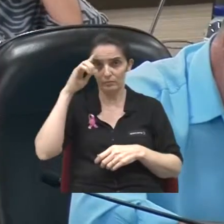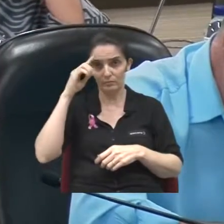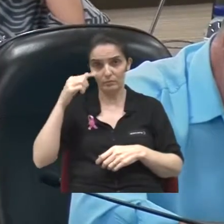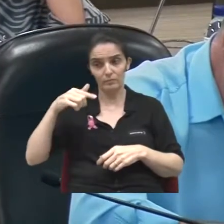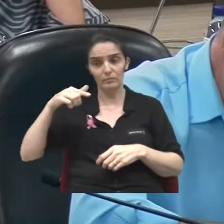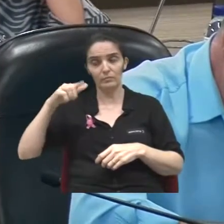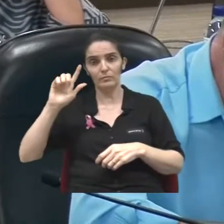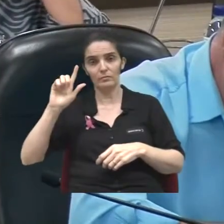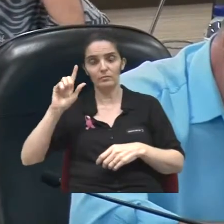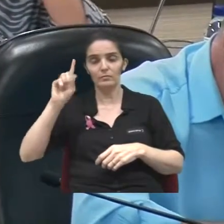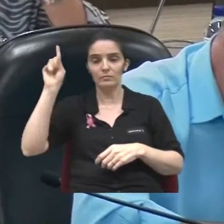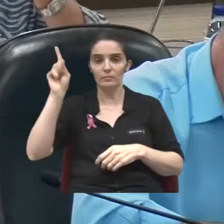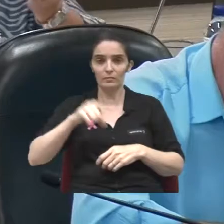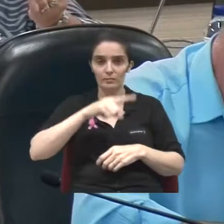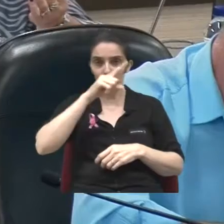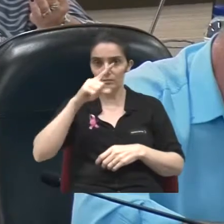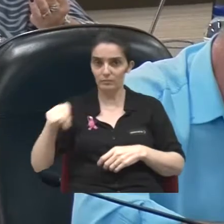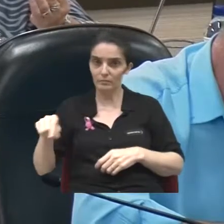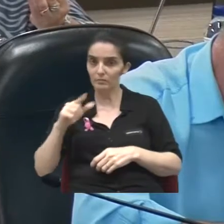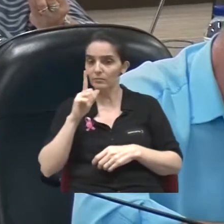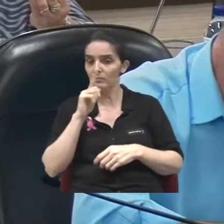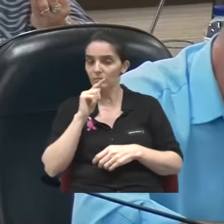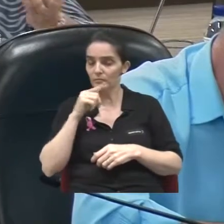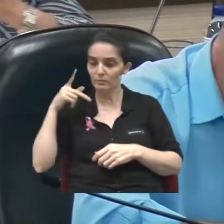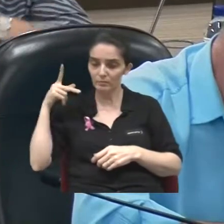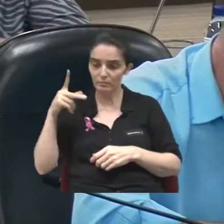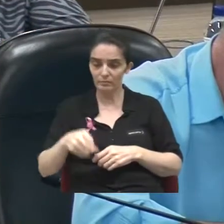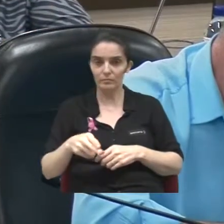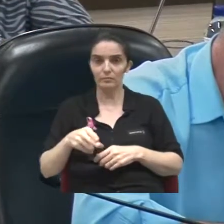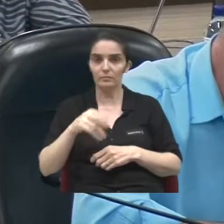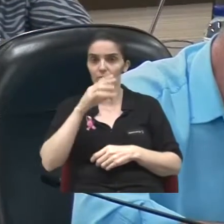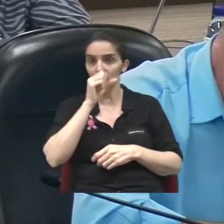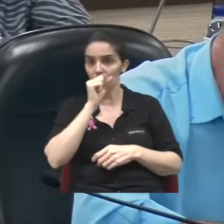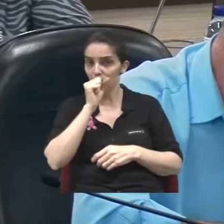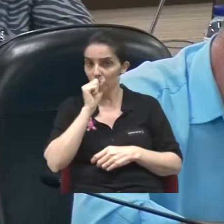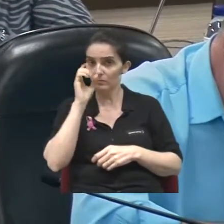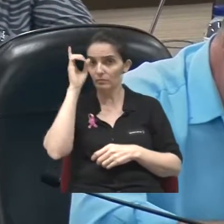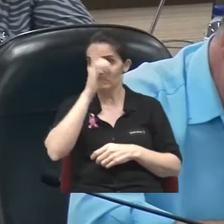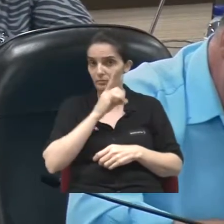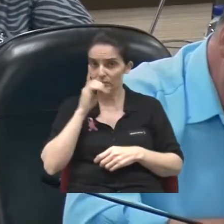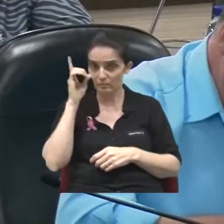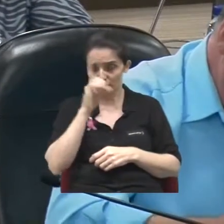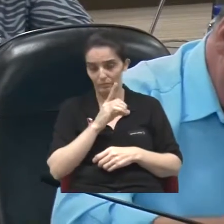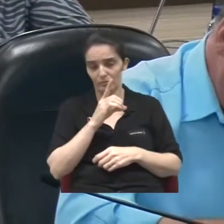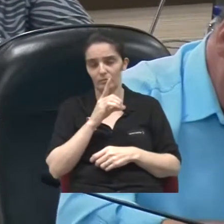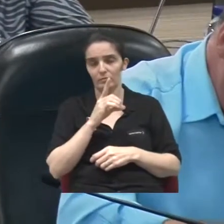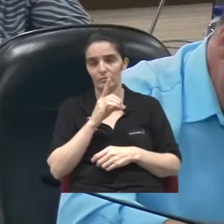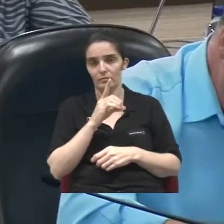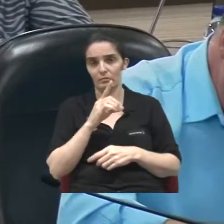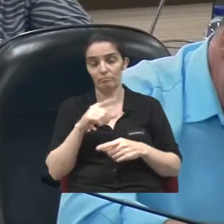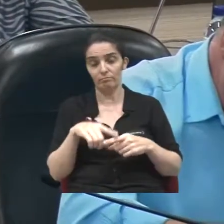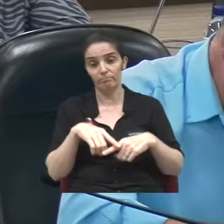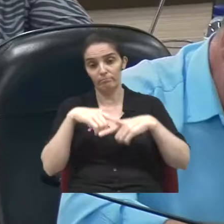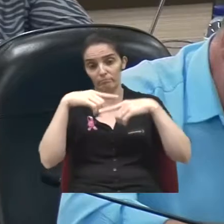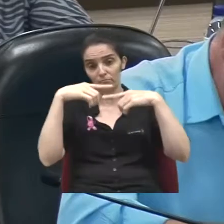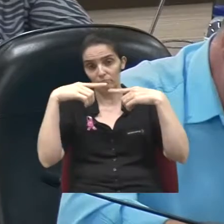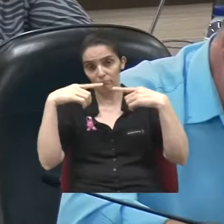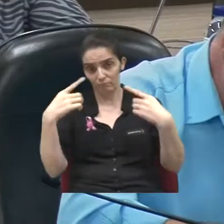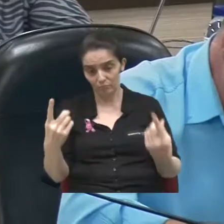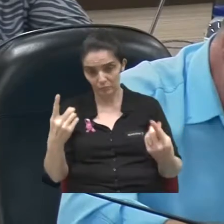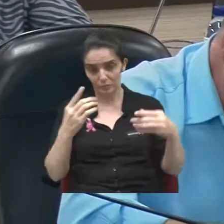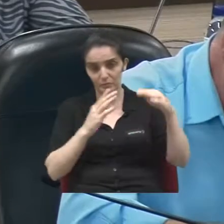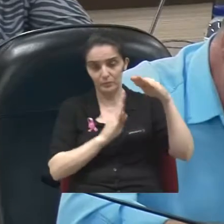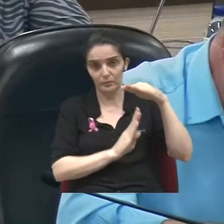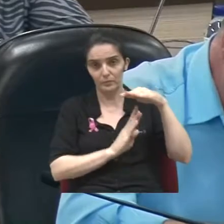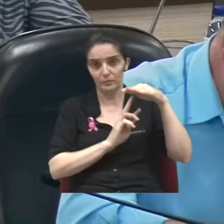proibindo o corte de água, pastor Newton, nos fins de semana e feriado. Pois muito bem, a BRK